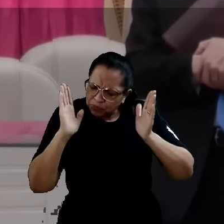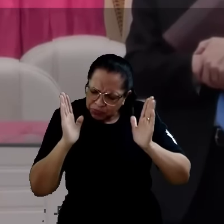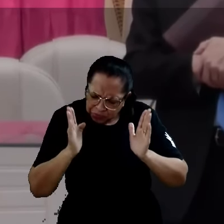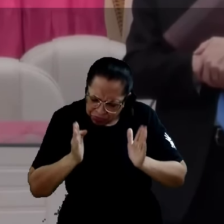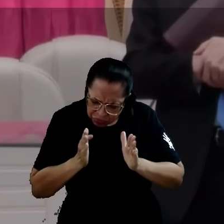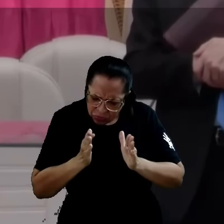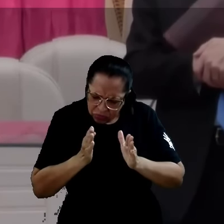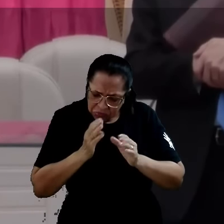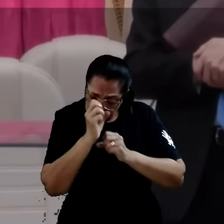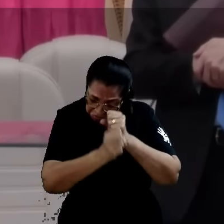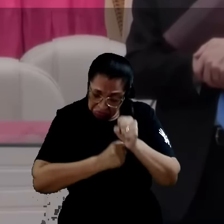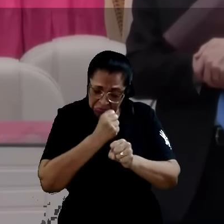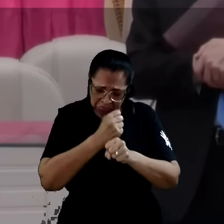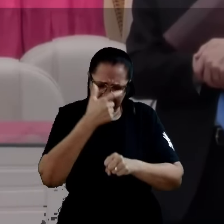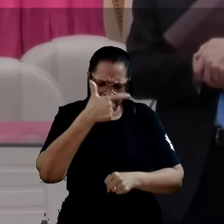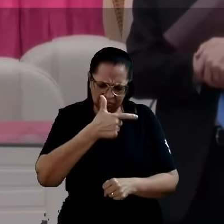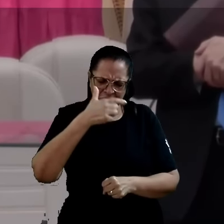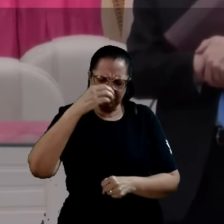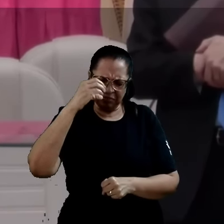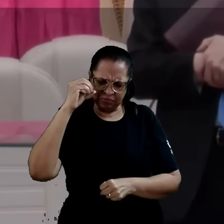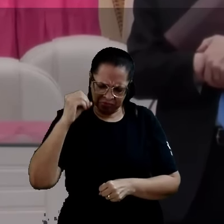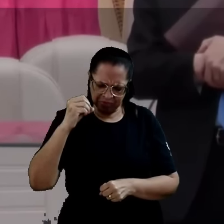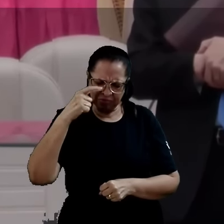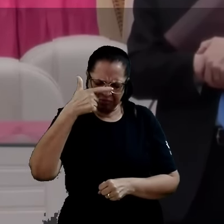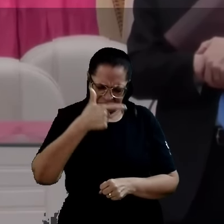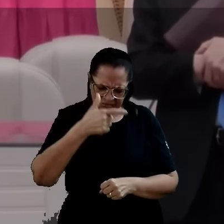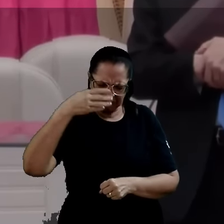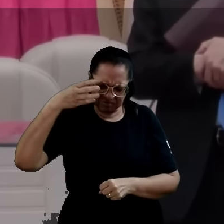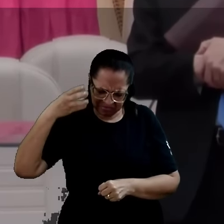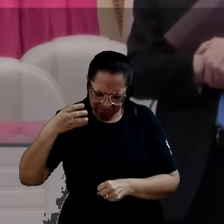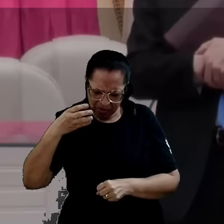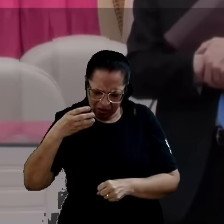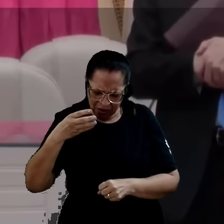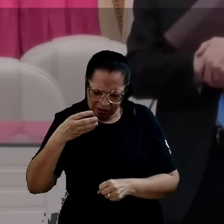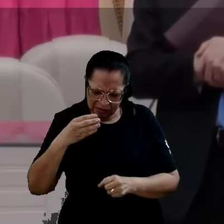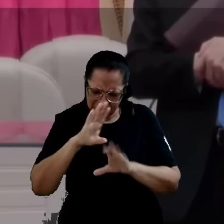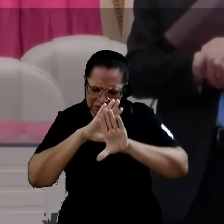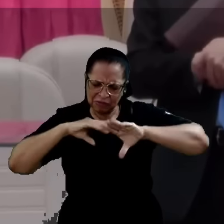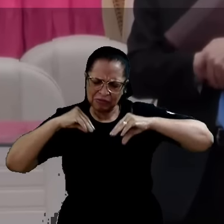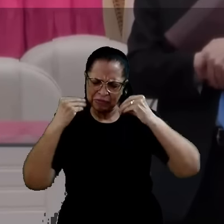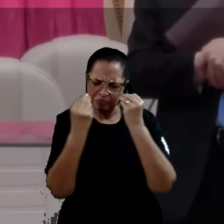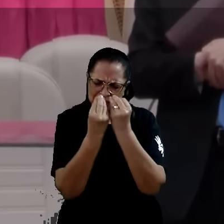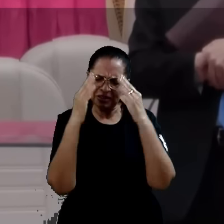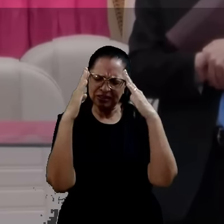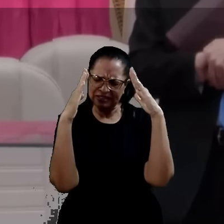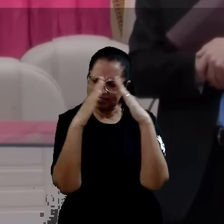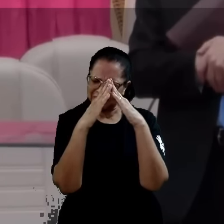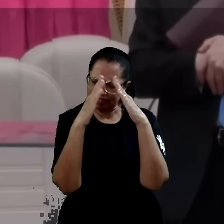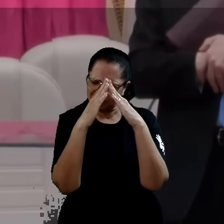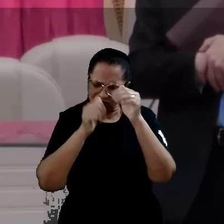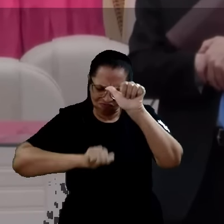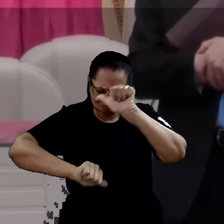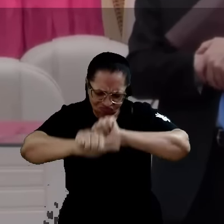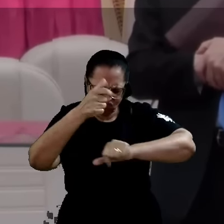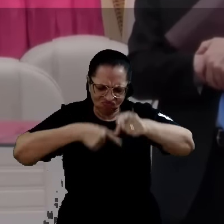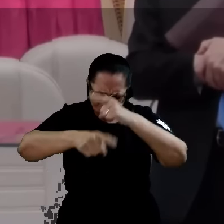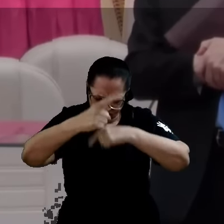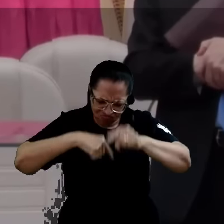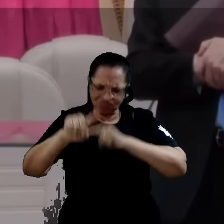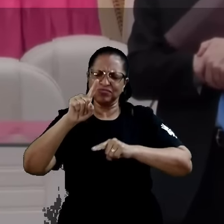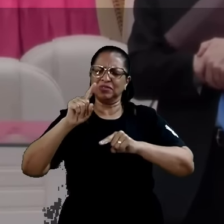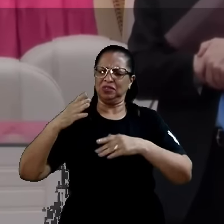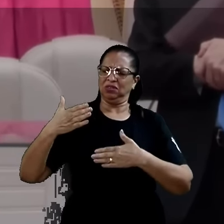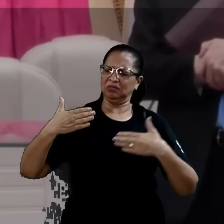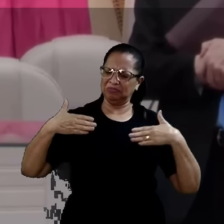serão realizadas na nossa casa e eu te dou graças por isso com júbilo e alegria porque eu sei que